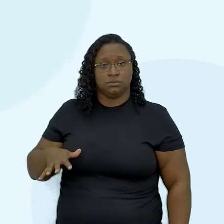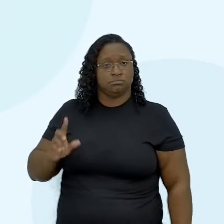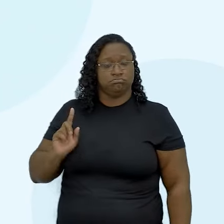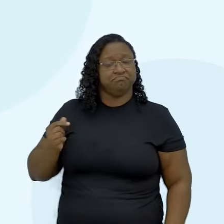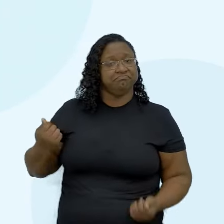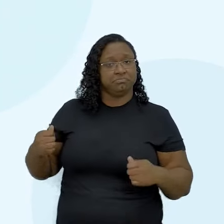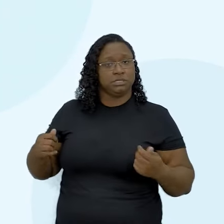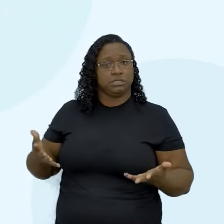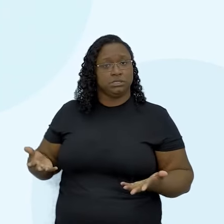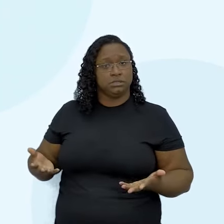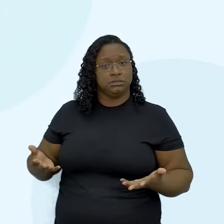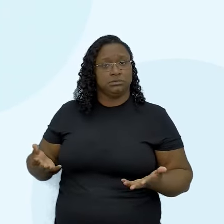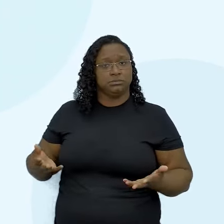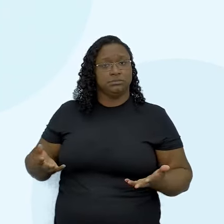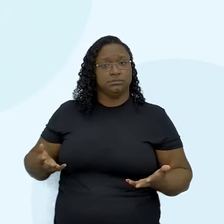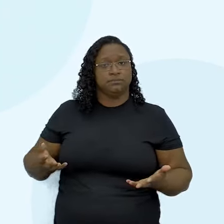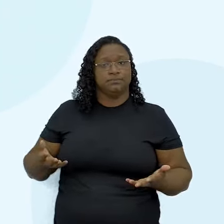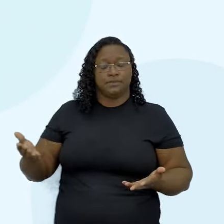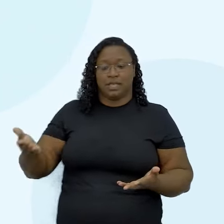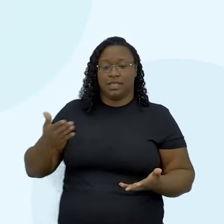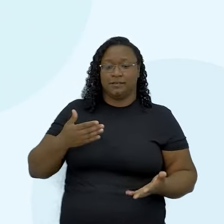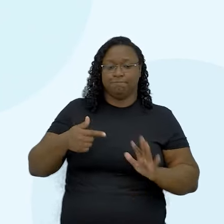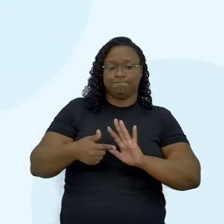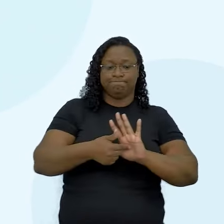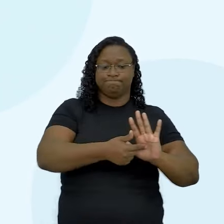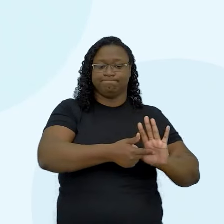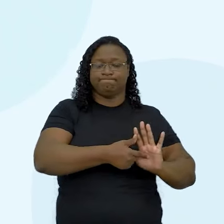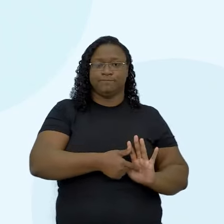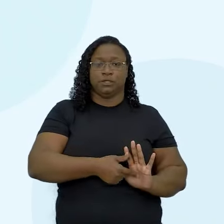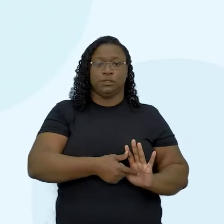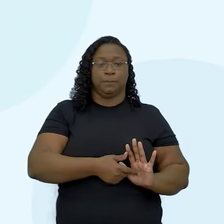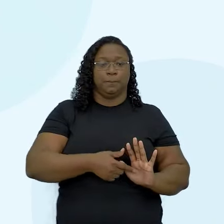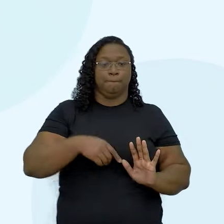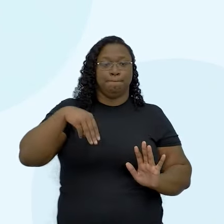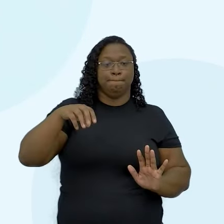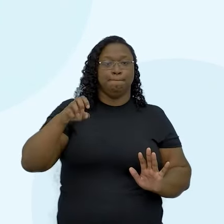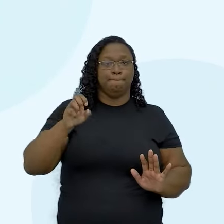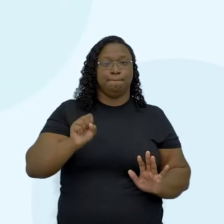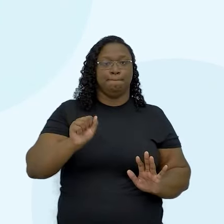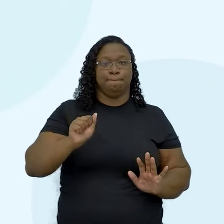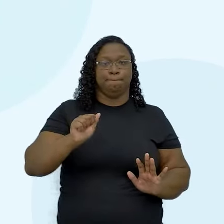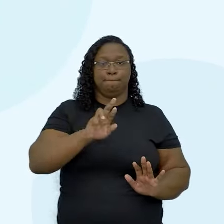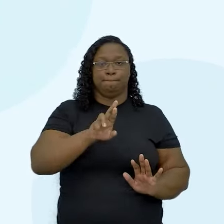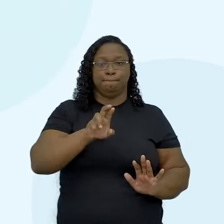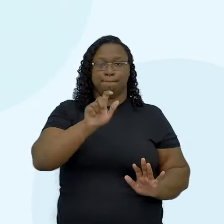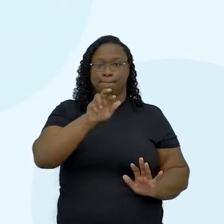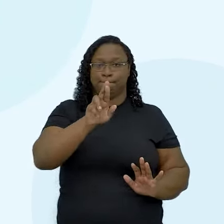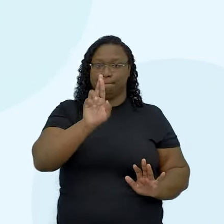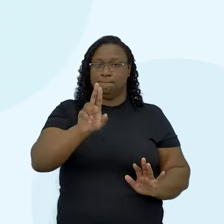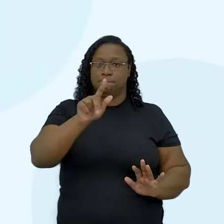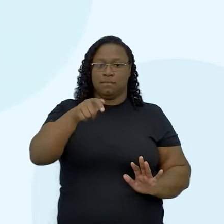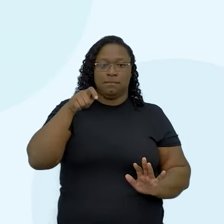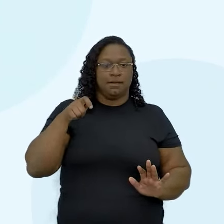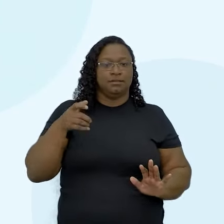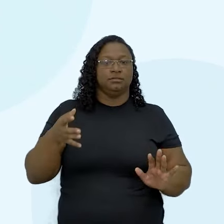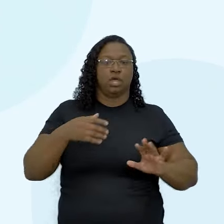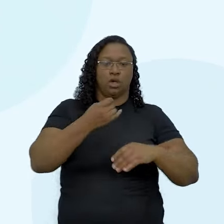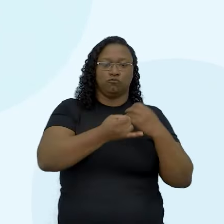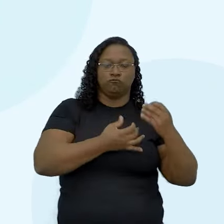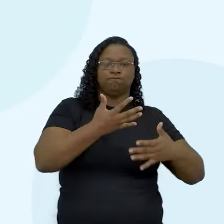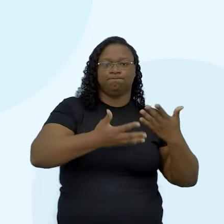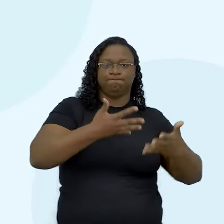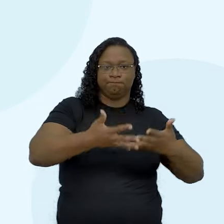necessárias, né? E aí ele até traz que o discurso do Marx sobre o proletariado, né, ou sobre o lupenproletariado, que é uma teoria